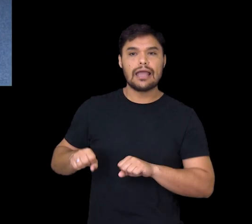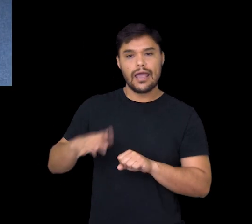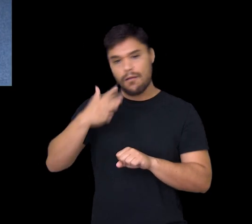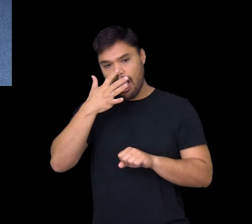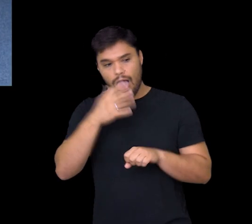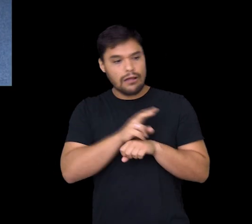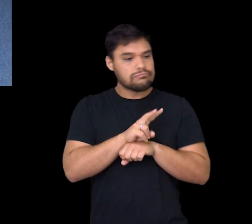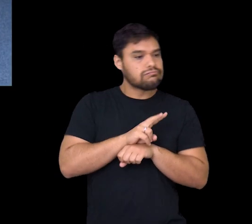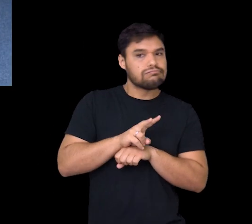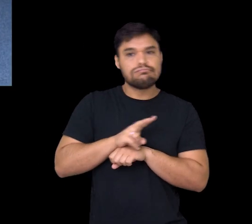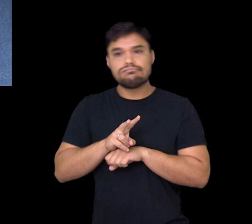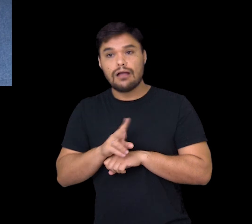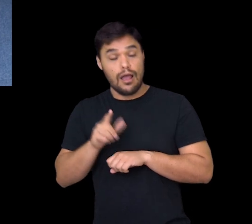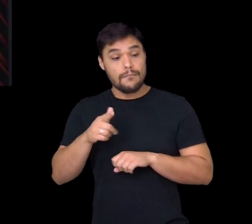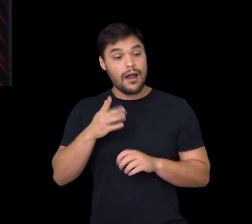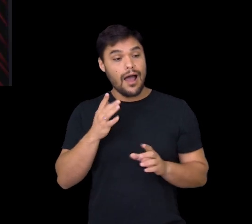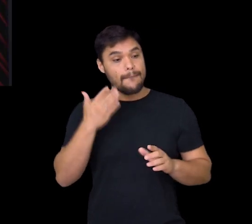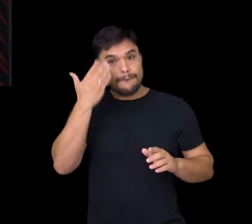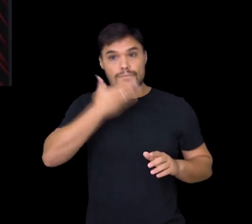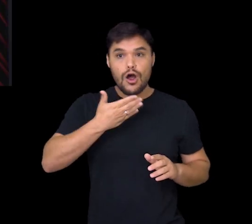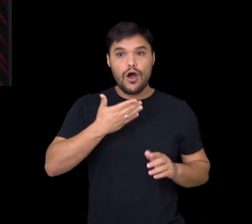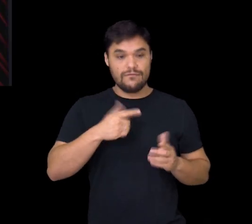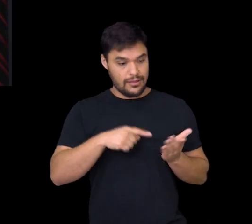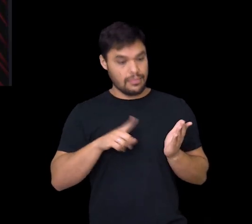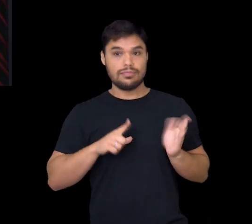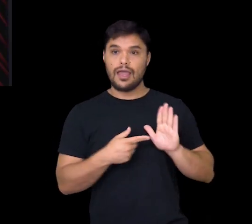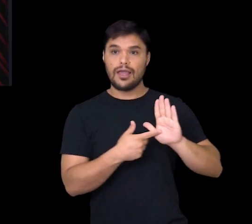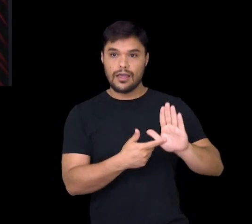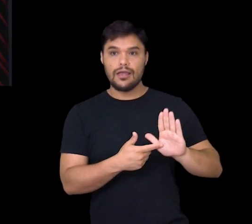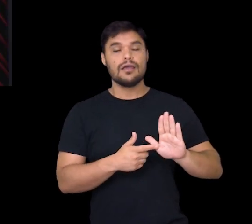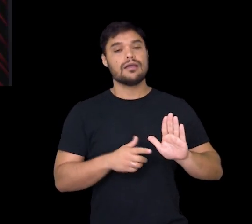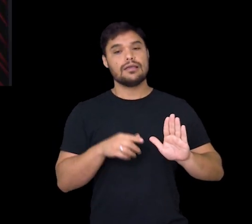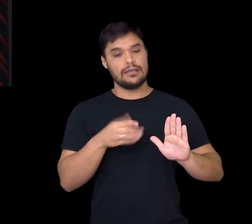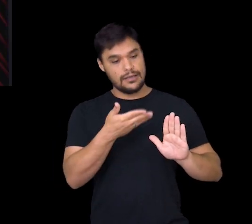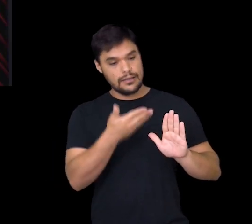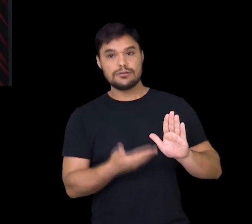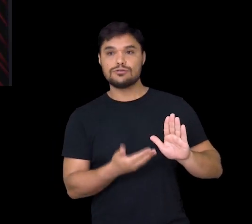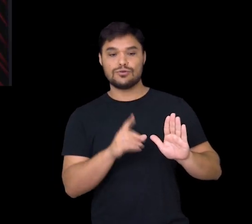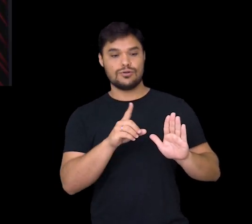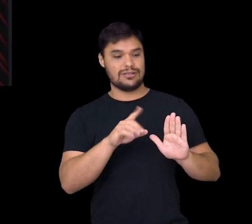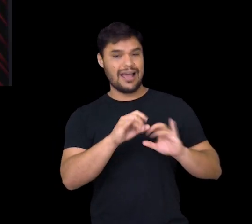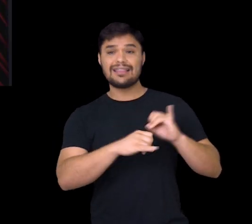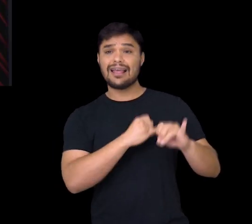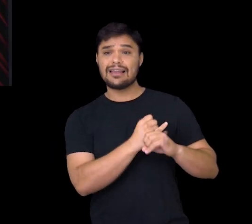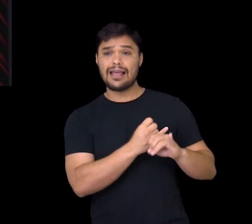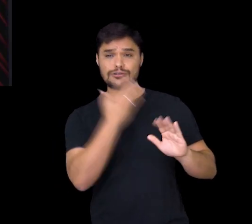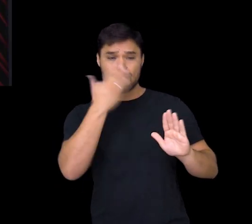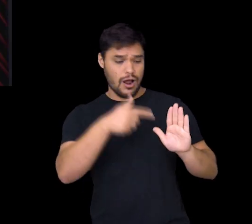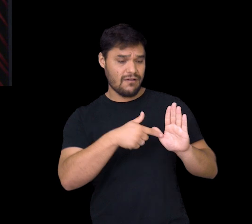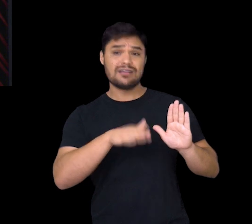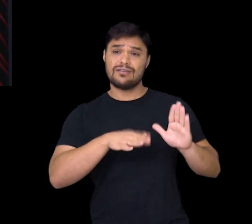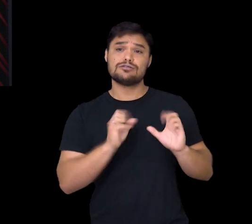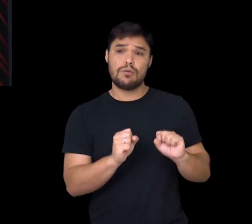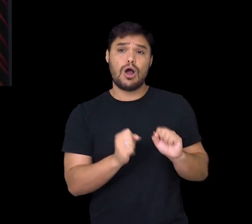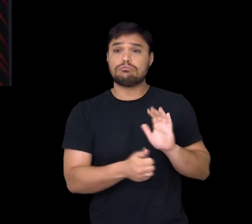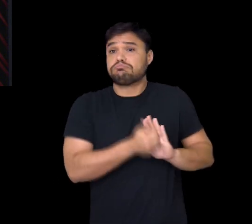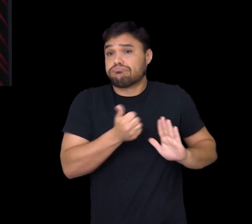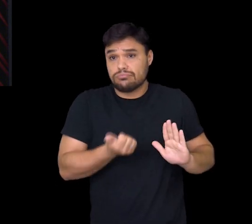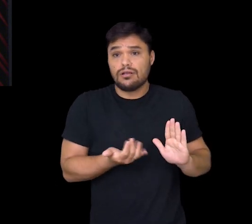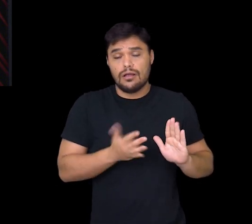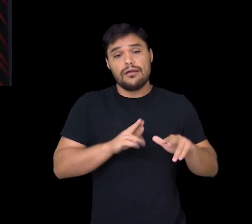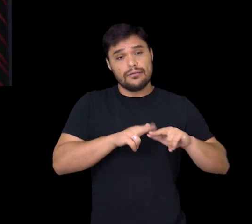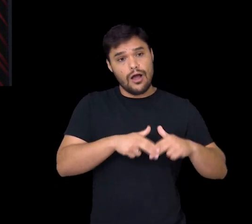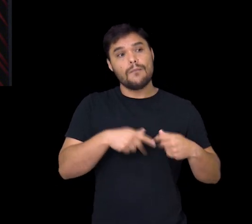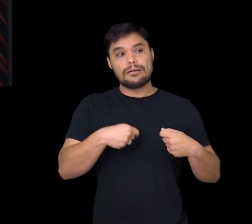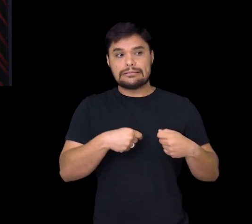mecanismos de investigação para preservar essa prova com a maior rapidez possível, porque uma prova digital ela pode se perder. Então, há formas